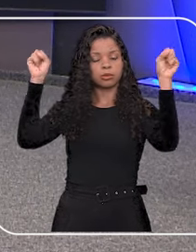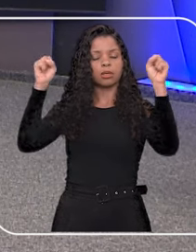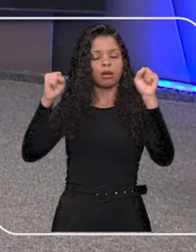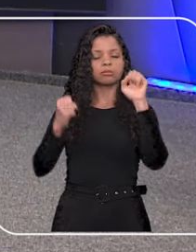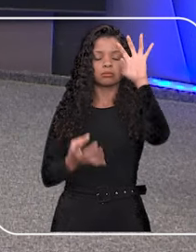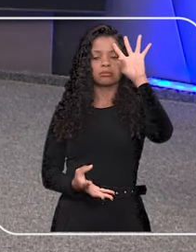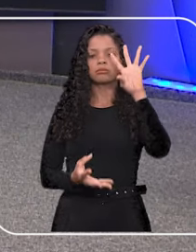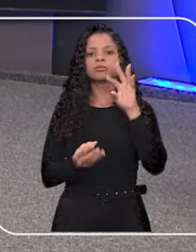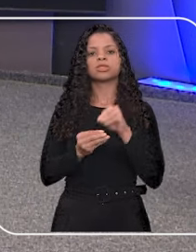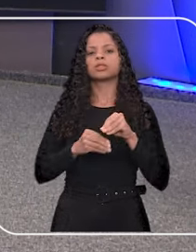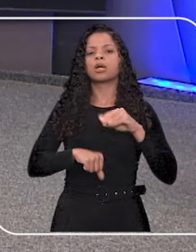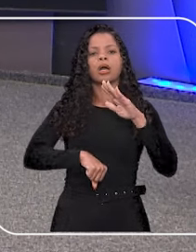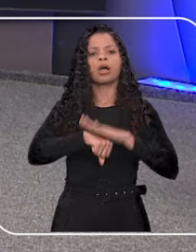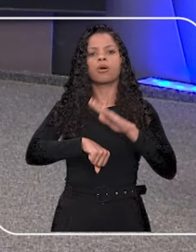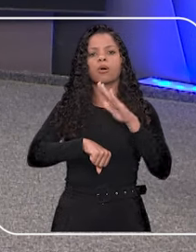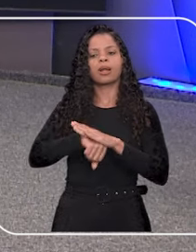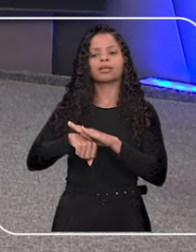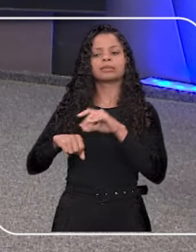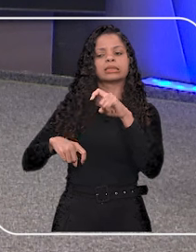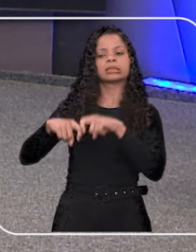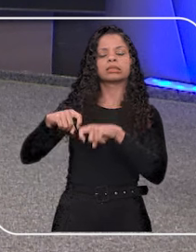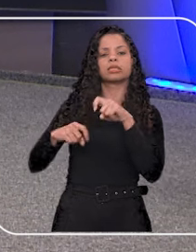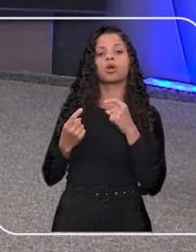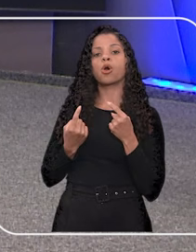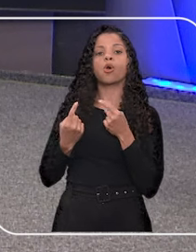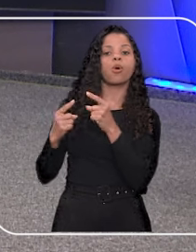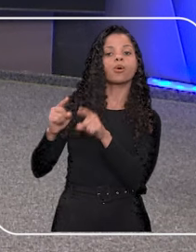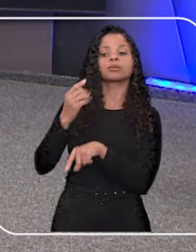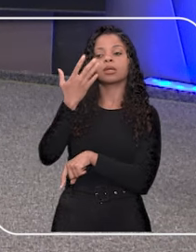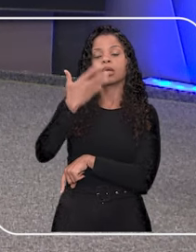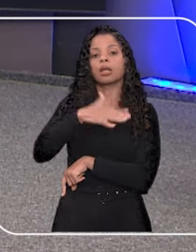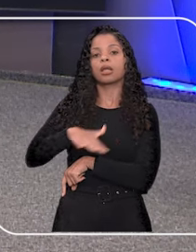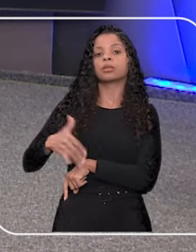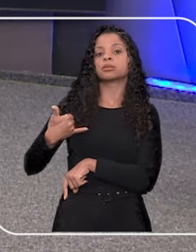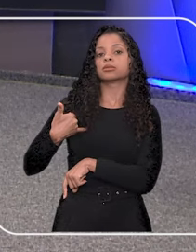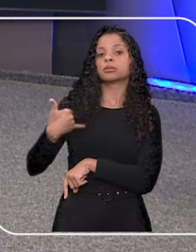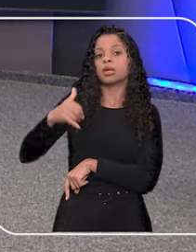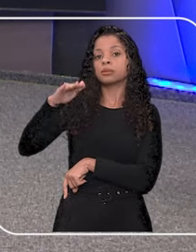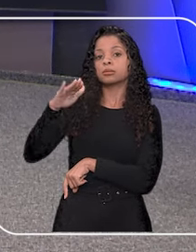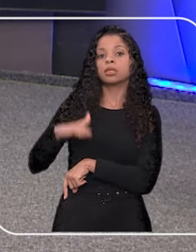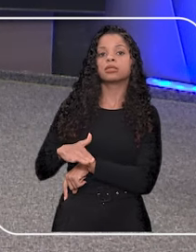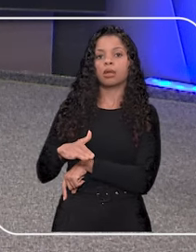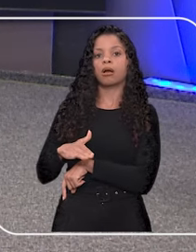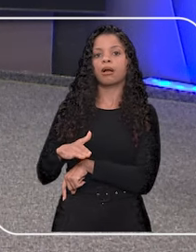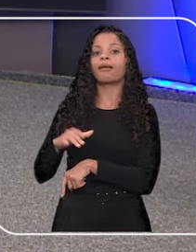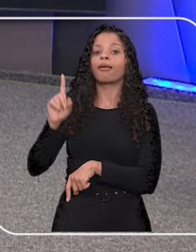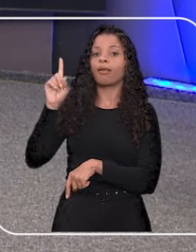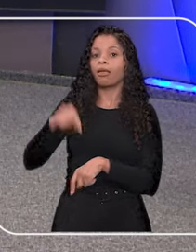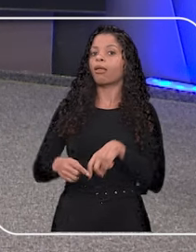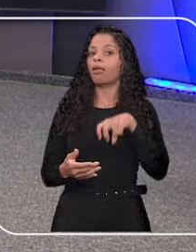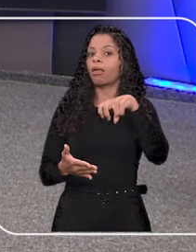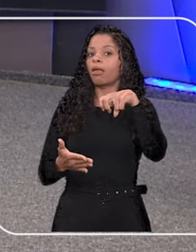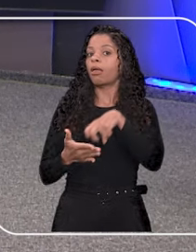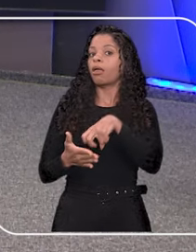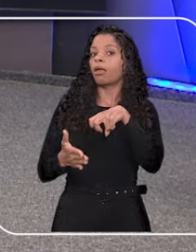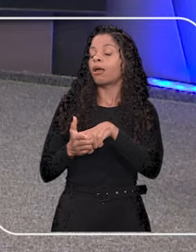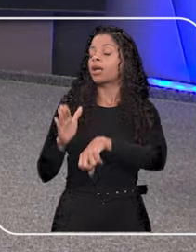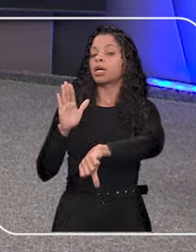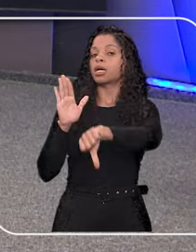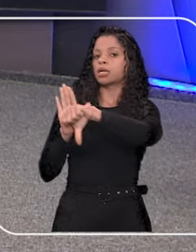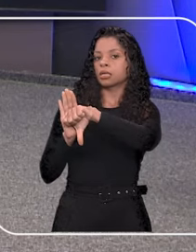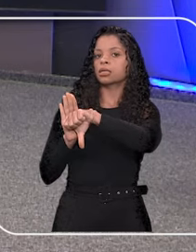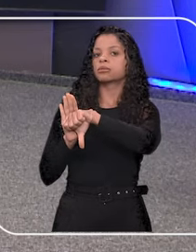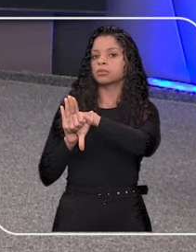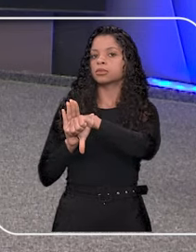qualquer prática sexual com o menor de 14 anos é crime ainda que haja consentimento da vítima